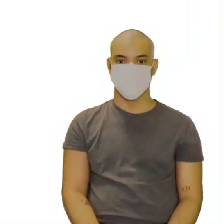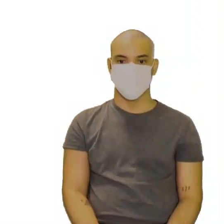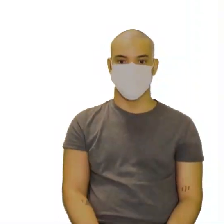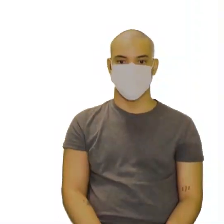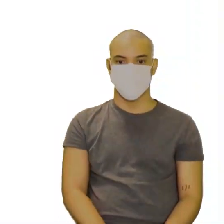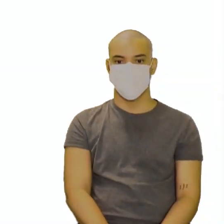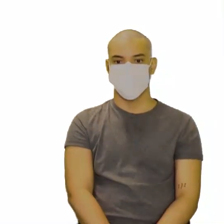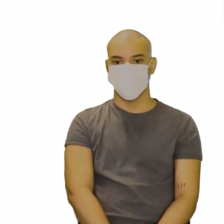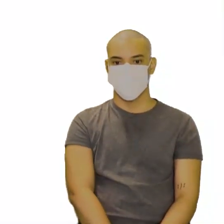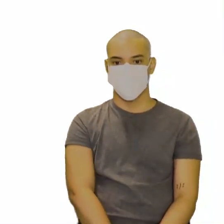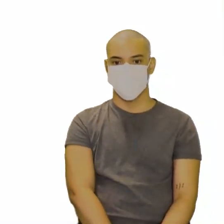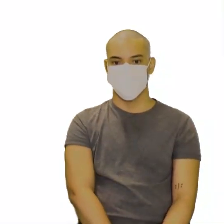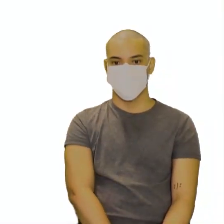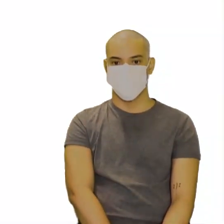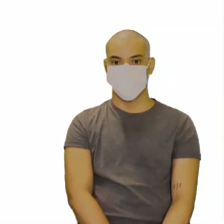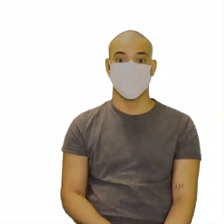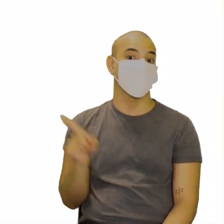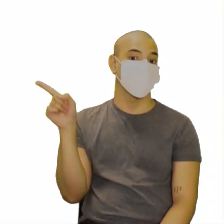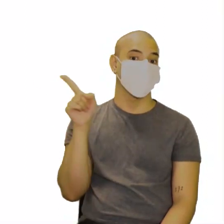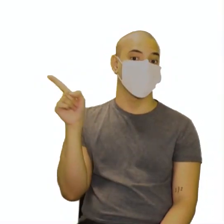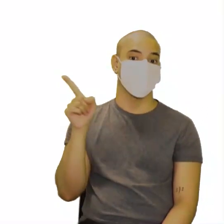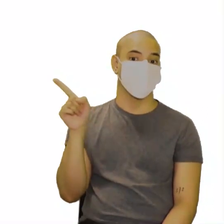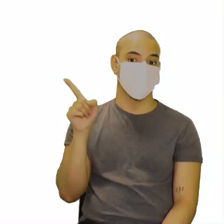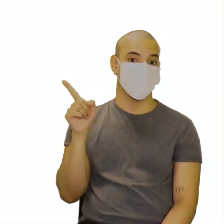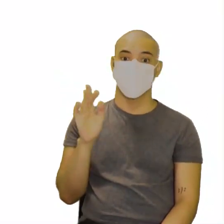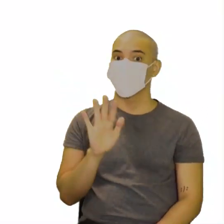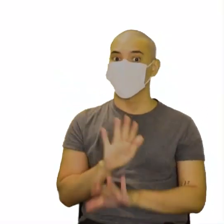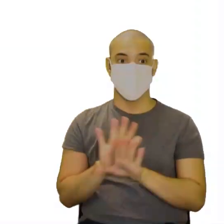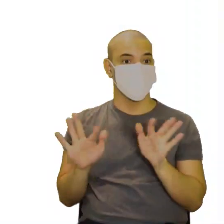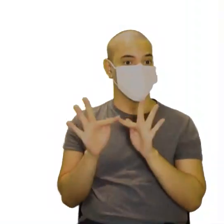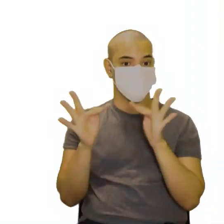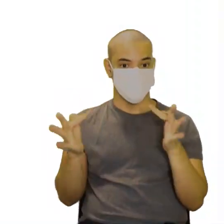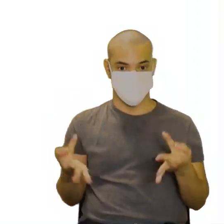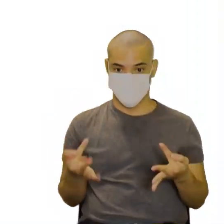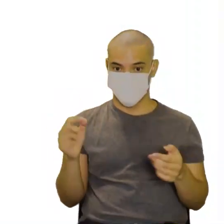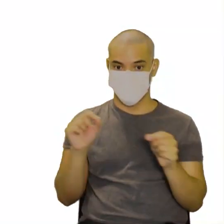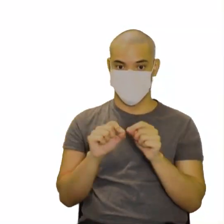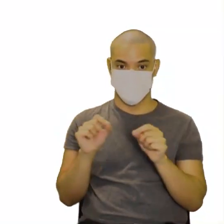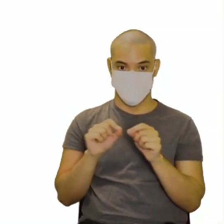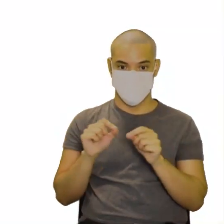só. Eu vou pegar ali, ó, 3 micro, multiplicar por 7 e vou